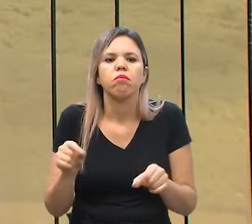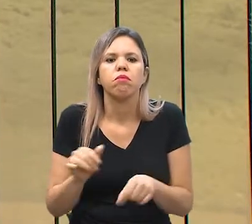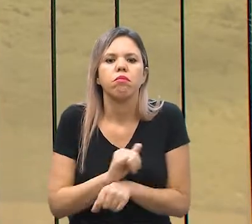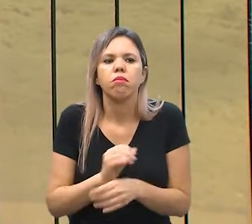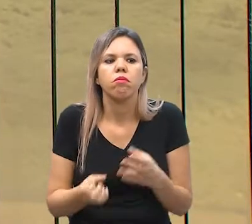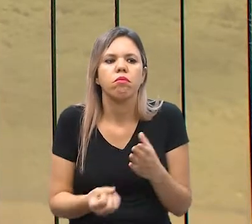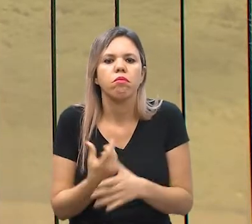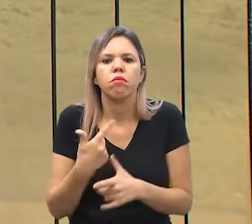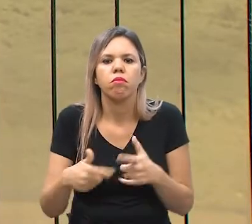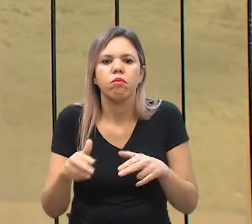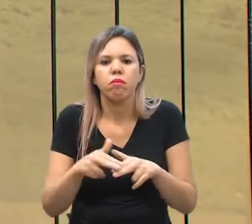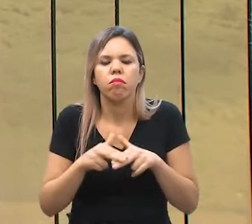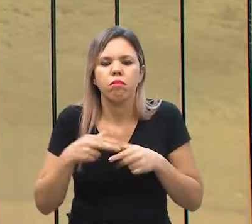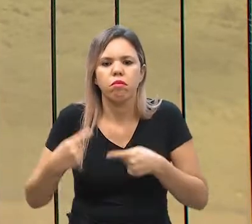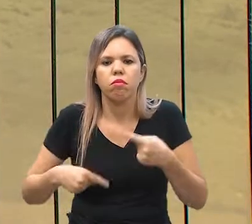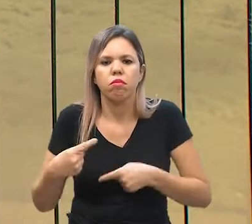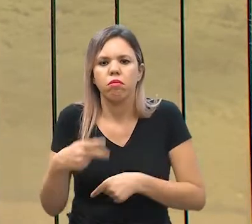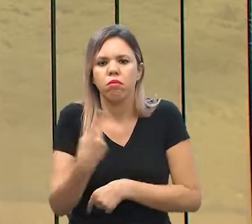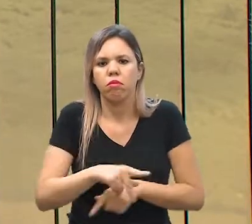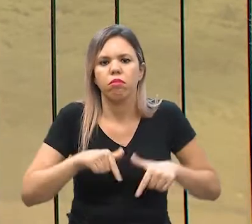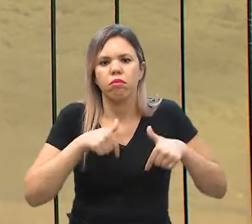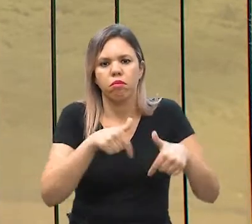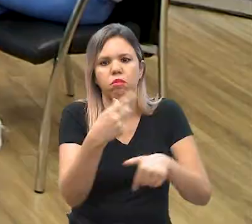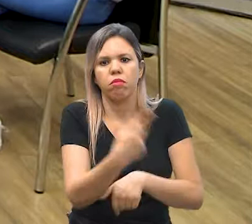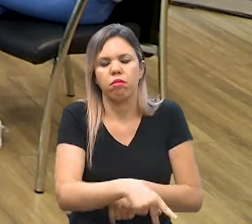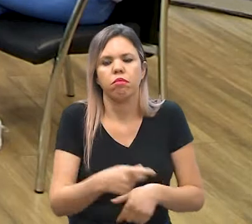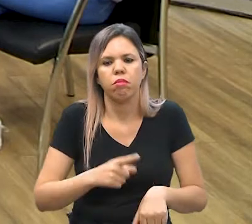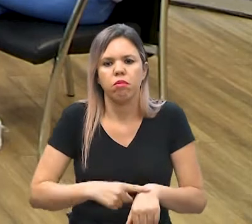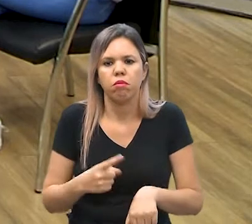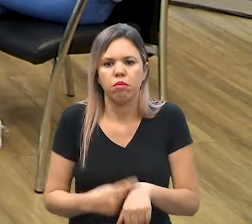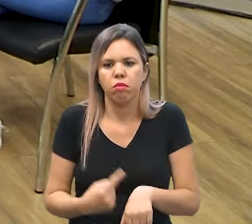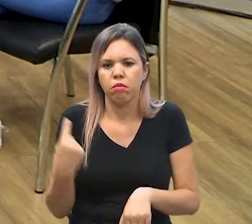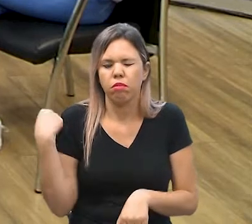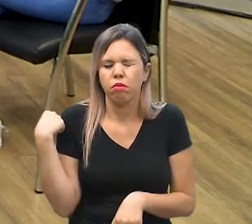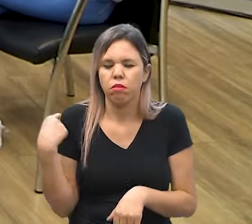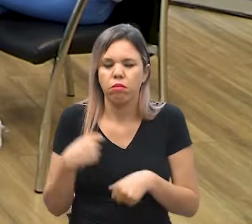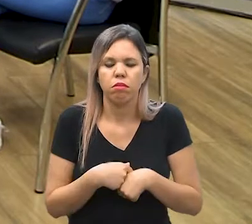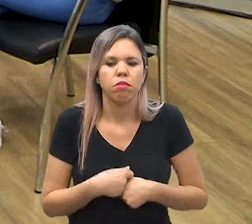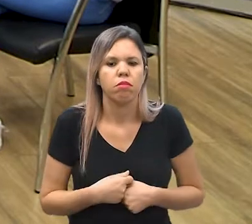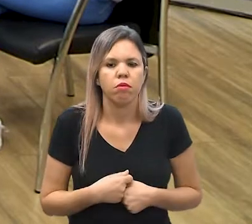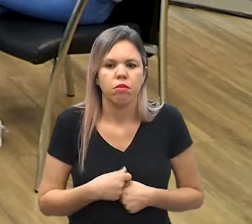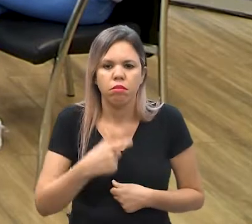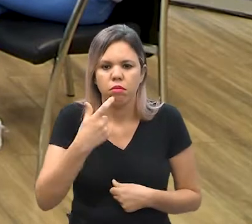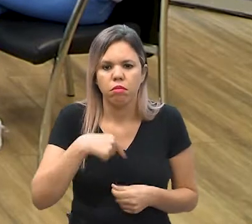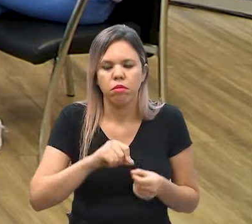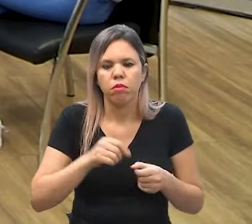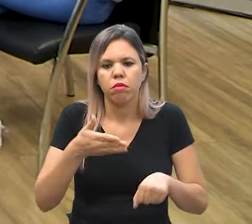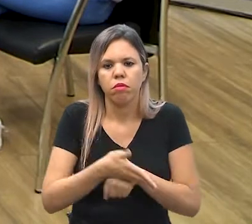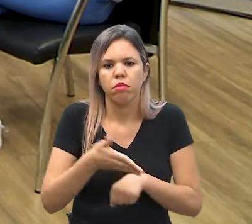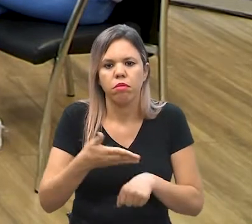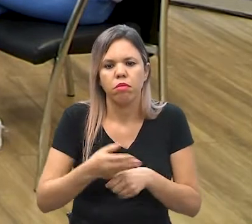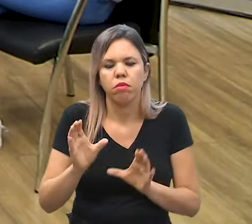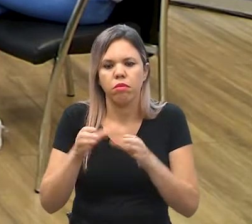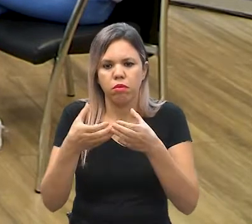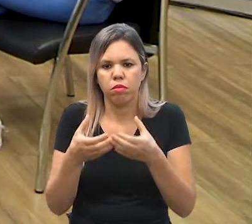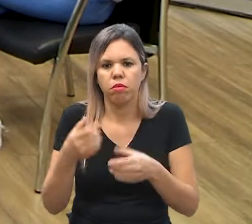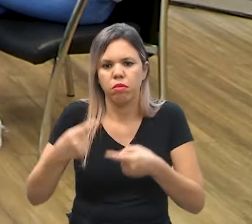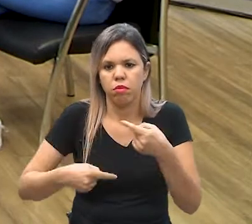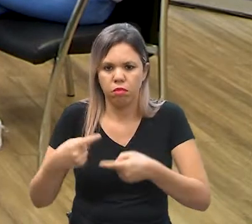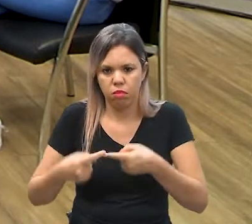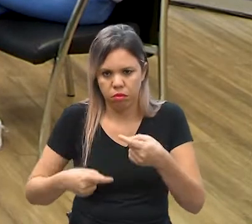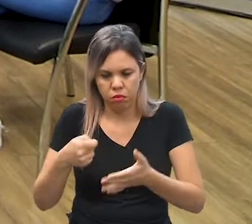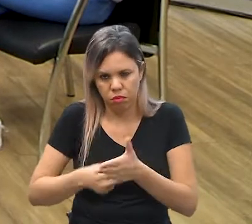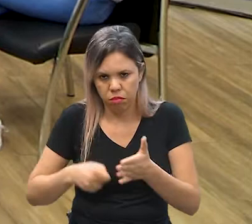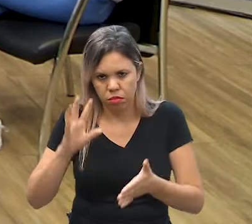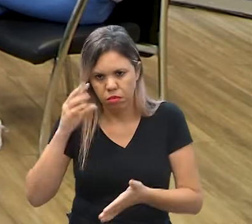isso aconteceu justamente pela atuação política dela. Ali naquele momento, eu fazia parte do grupo político